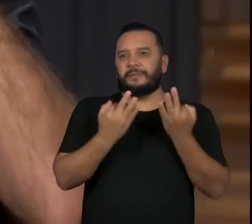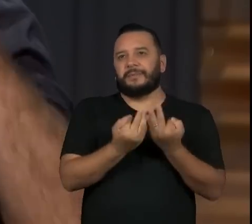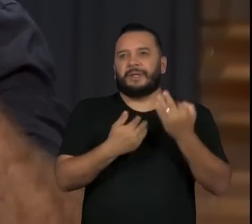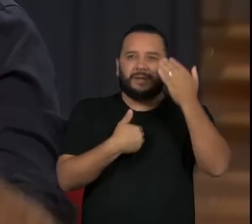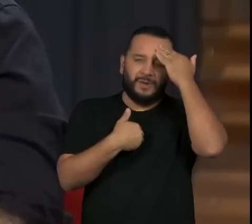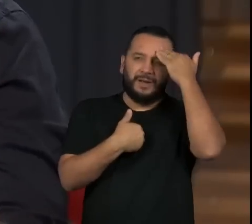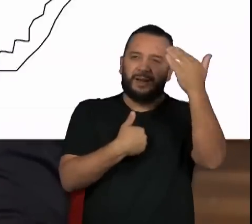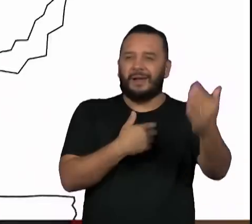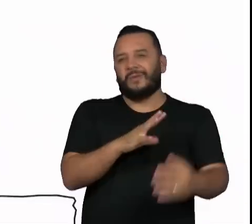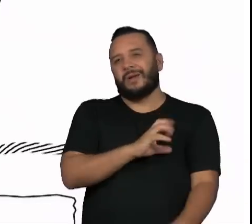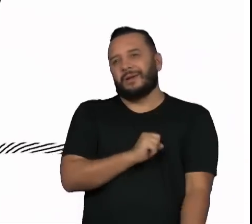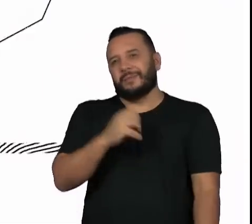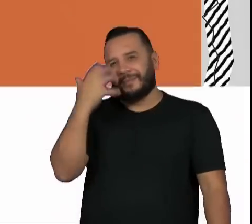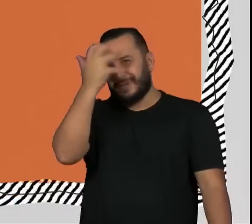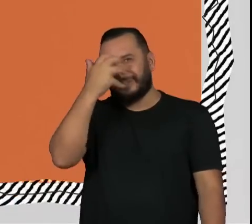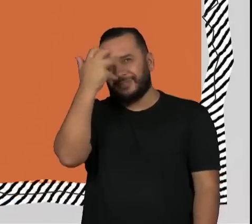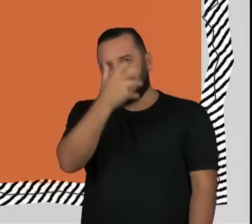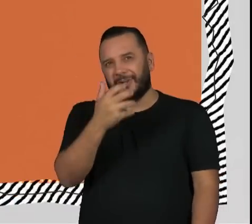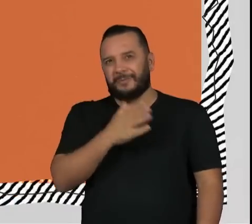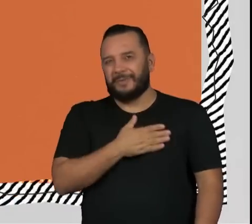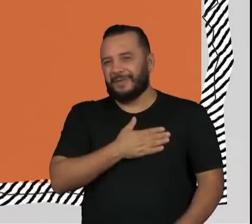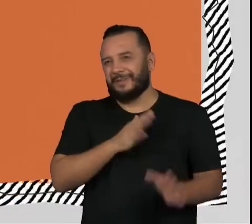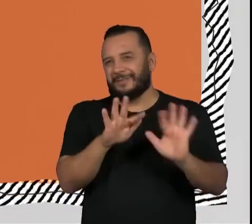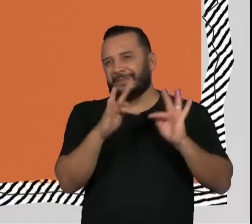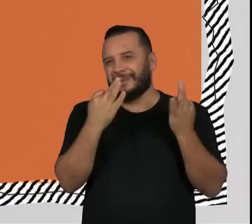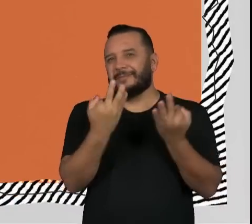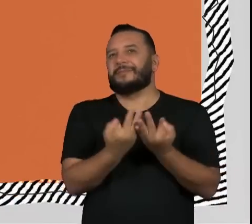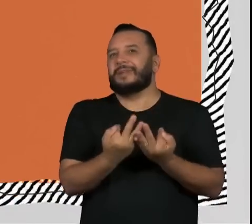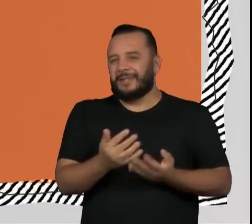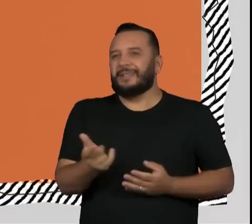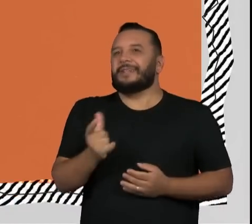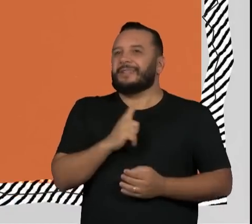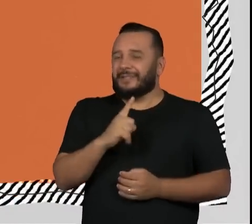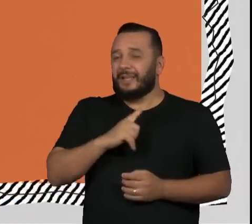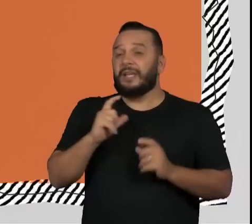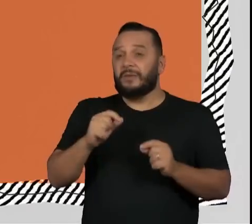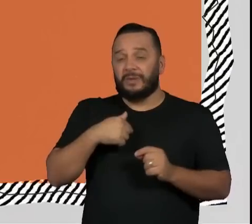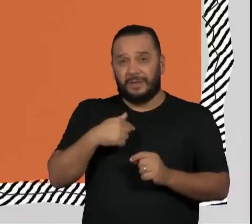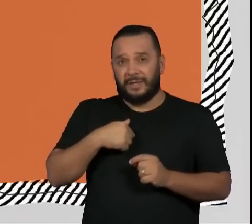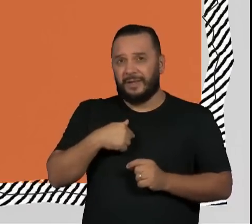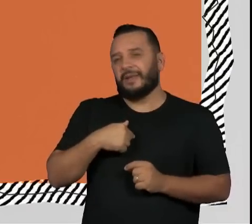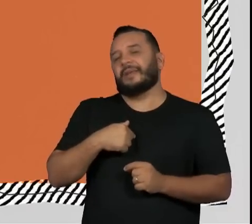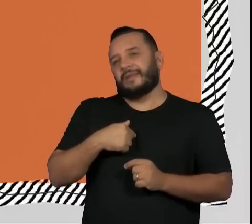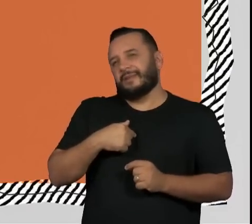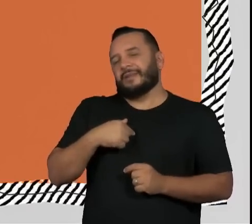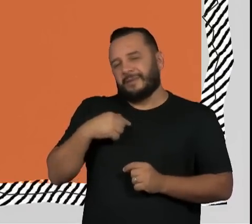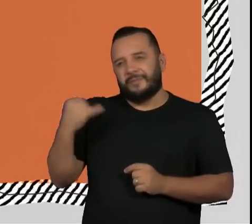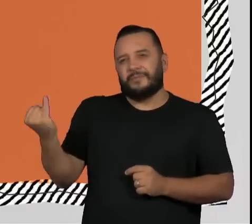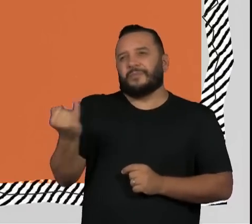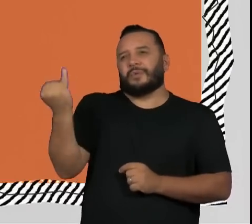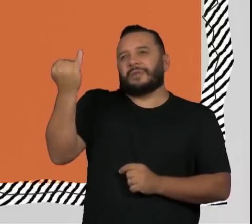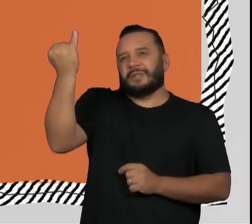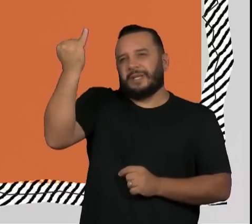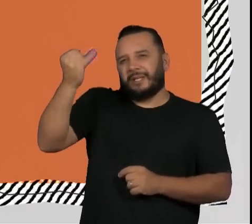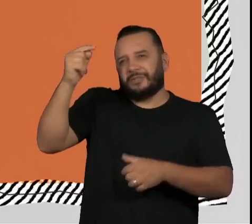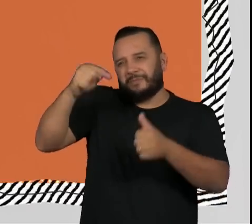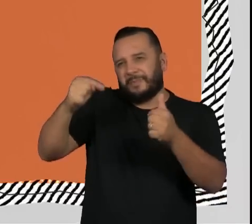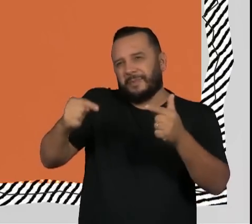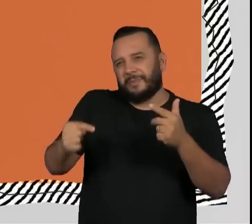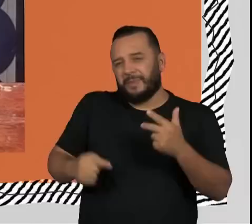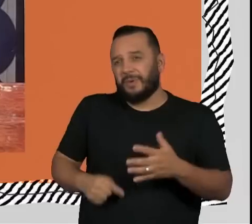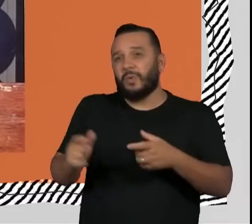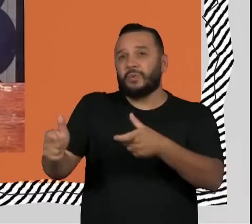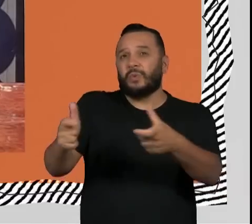de paixão, onde eu nasci, é uma família que tem um conjunto de valores, uma visão de mundo. Os lugares onde eu estudei